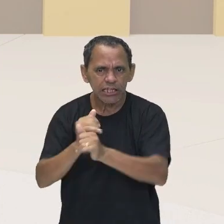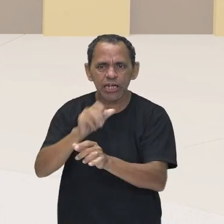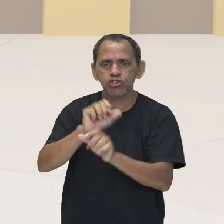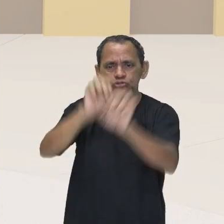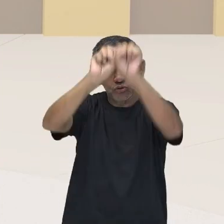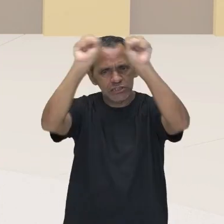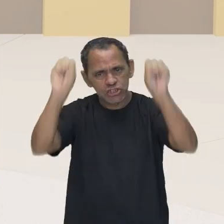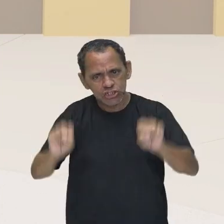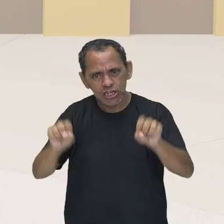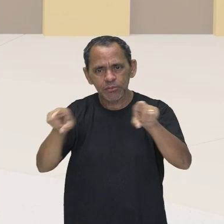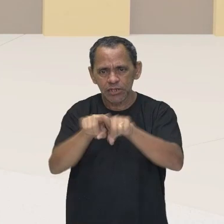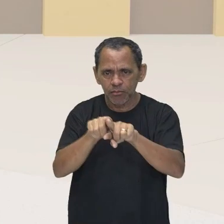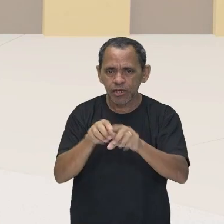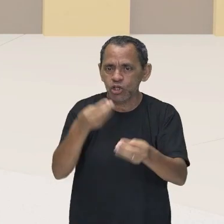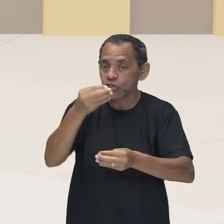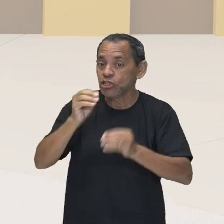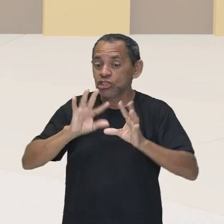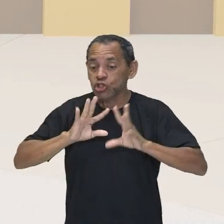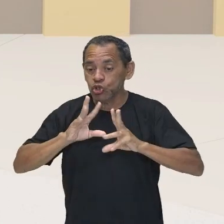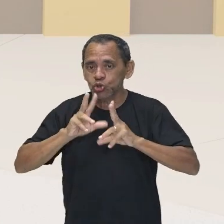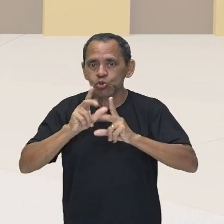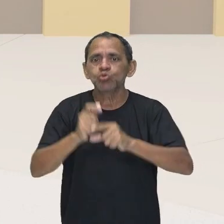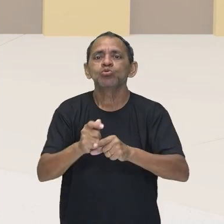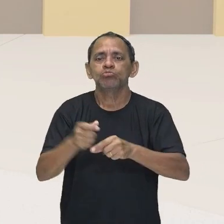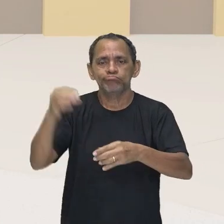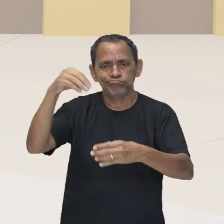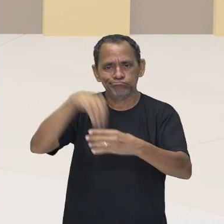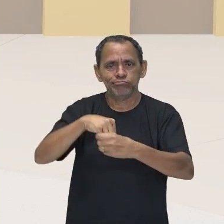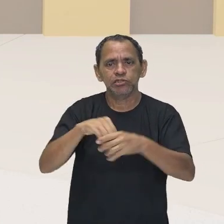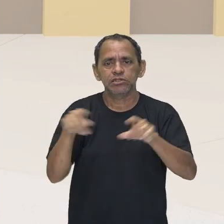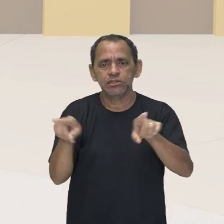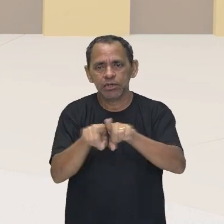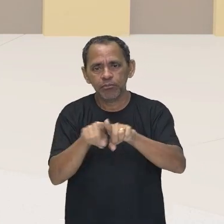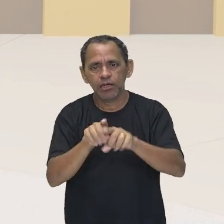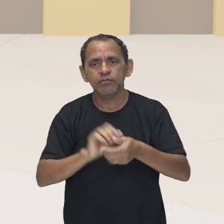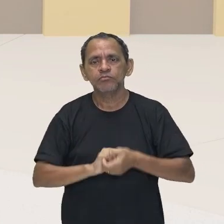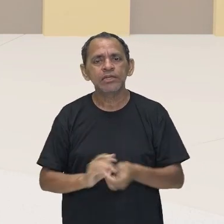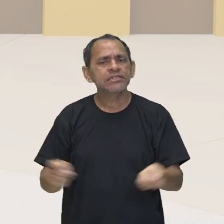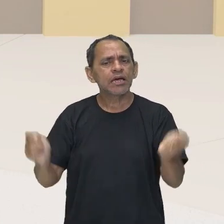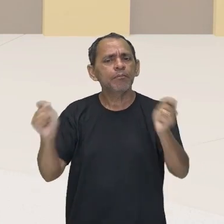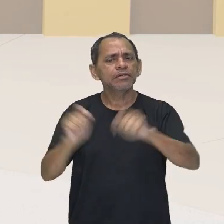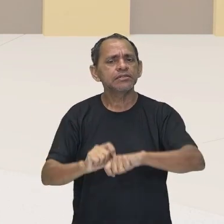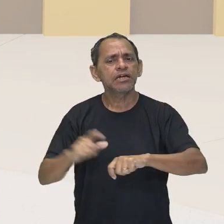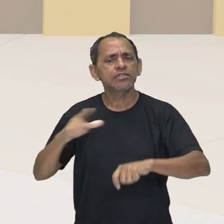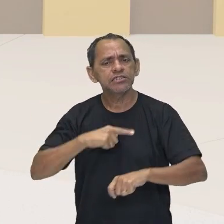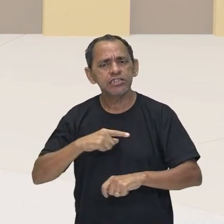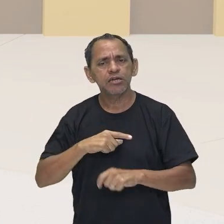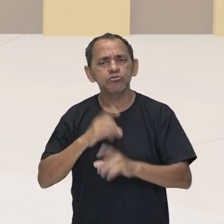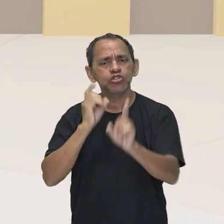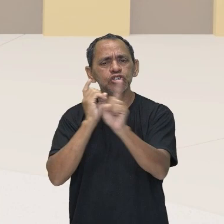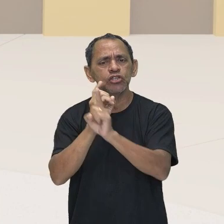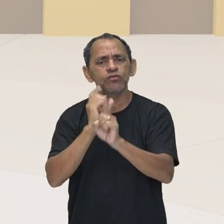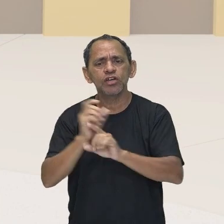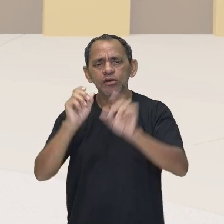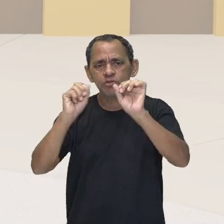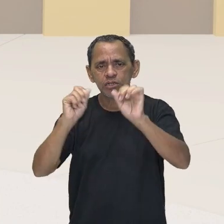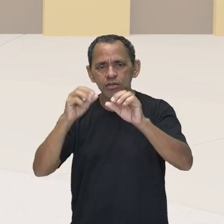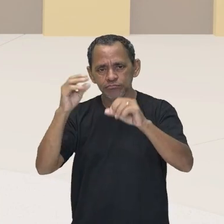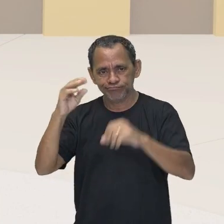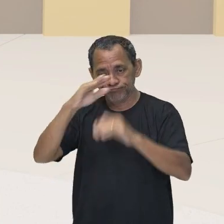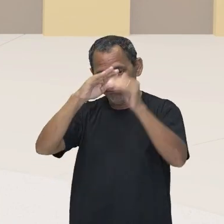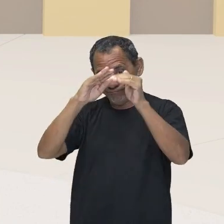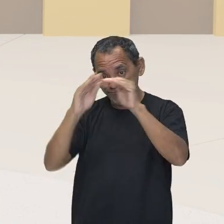digital. Mas dentro de todas essas potencialidades, nós também identificamos fragilidades.